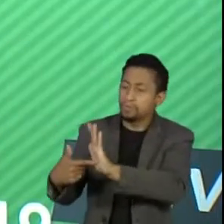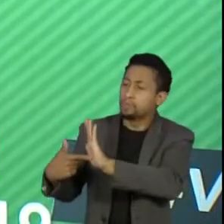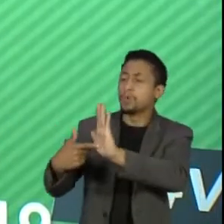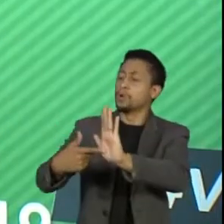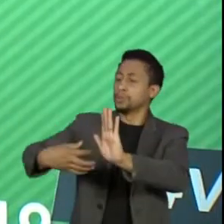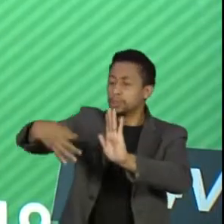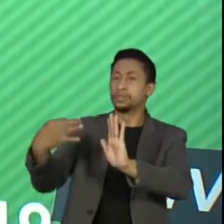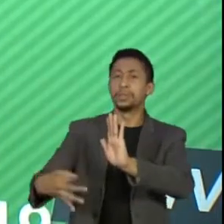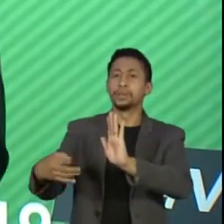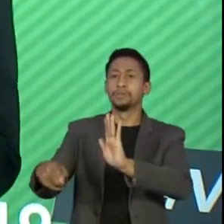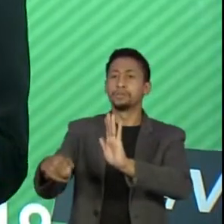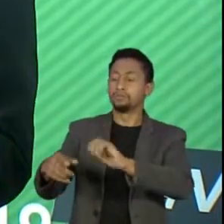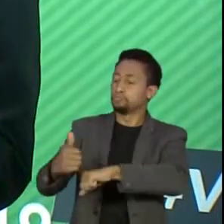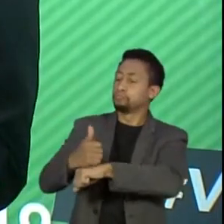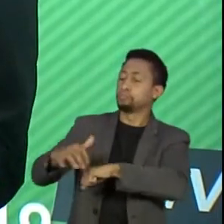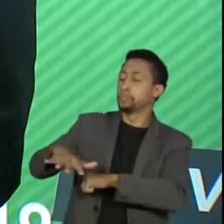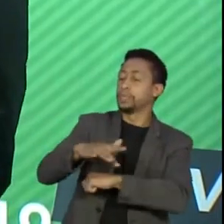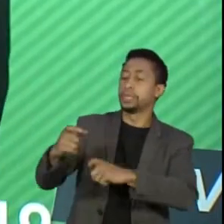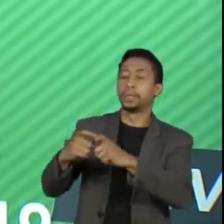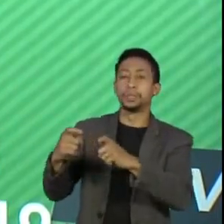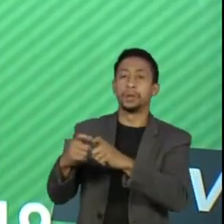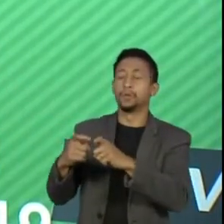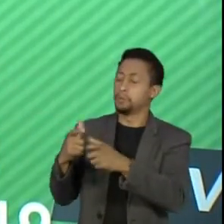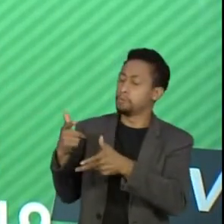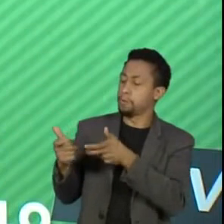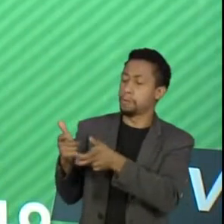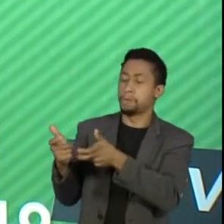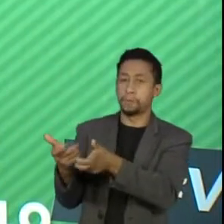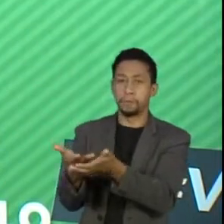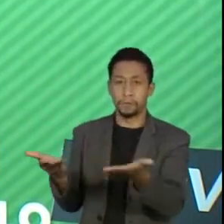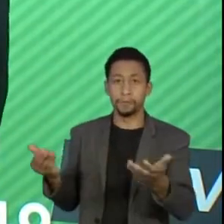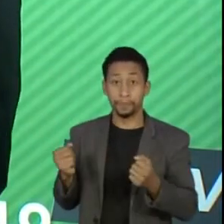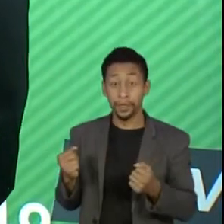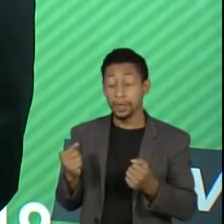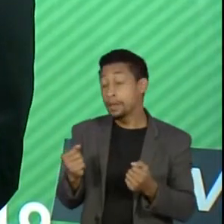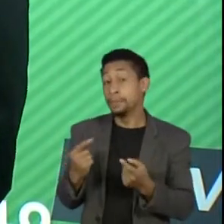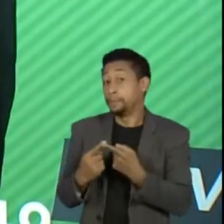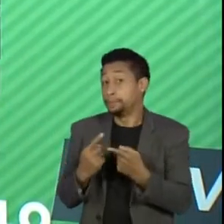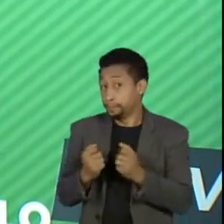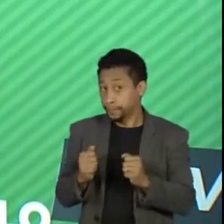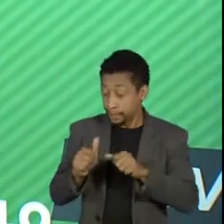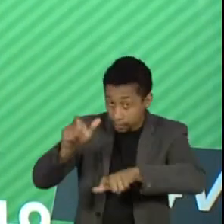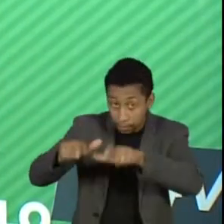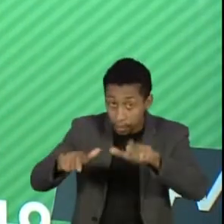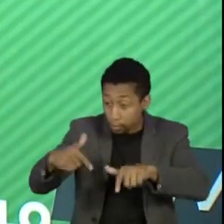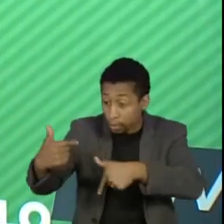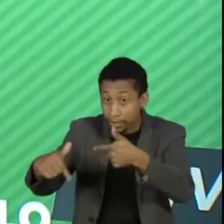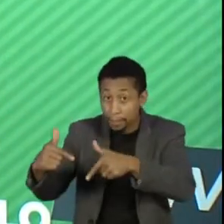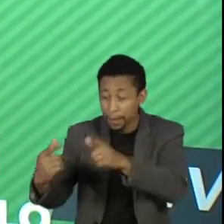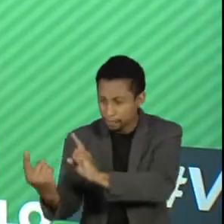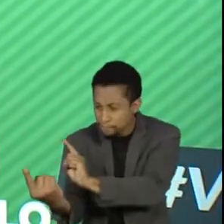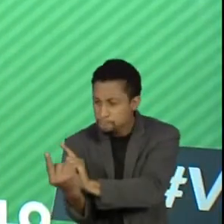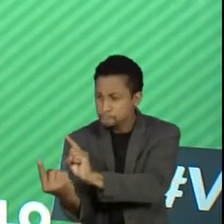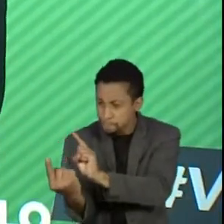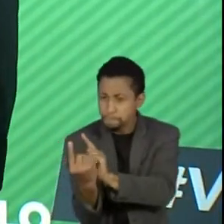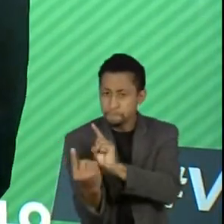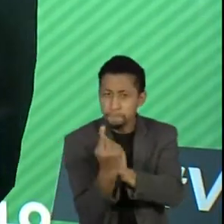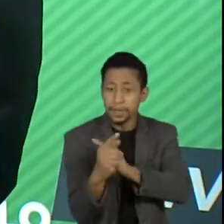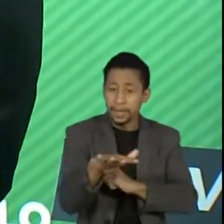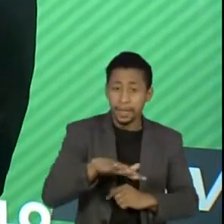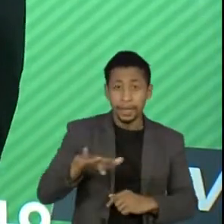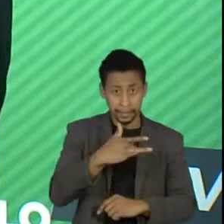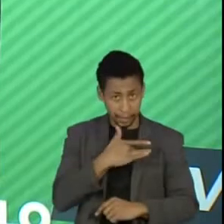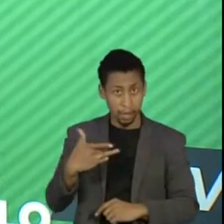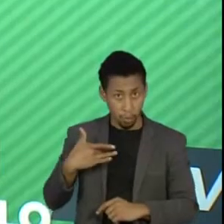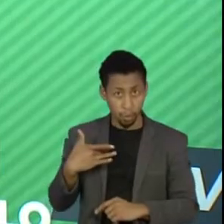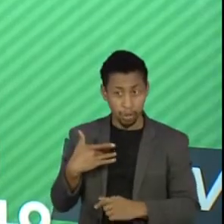esse teste é de maior estresse, por quê? Porque essas pessoas que são trabalhadores de saúde, que cuidam de Covid-19, nós tínhamos